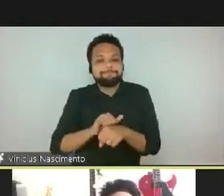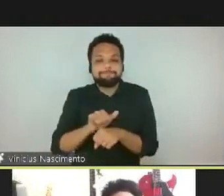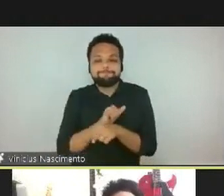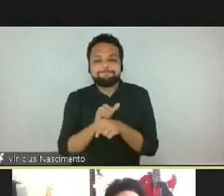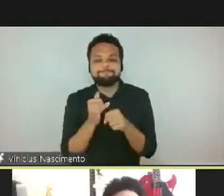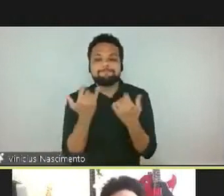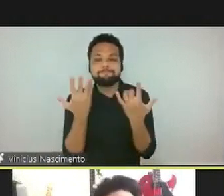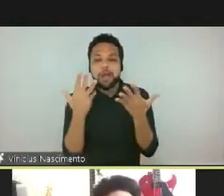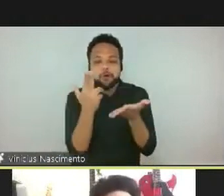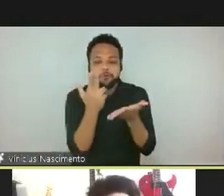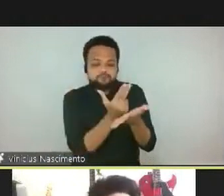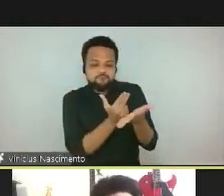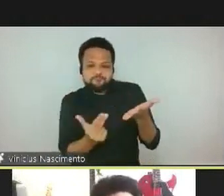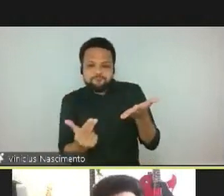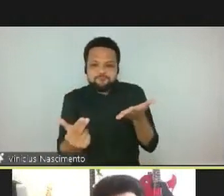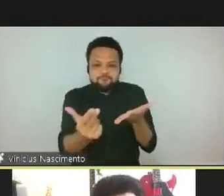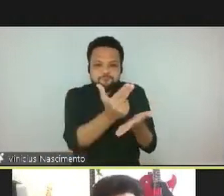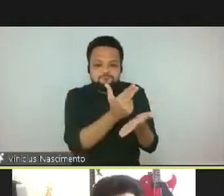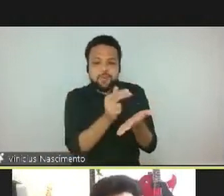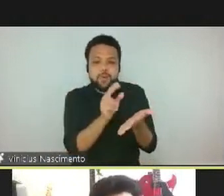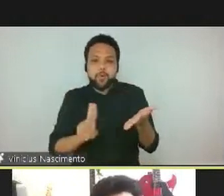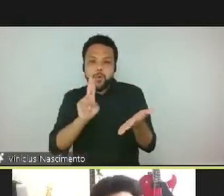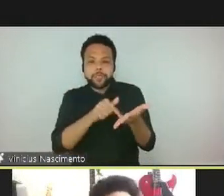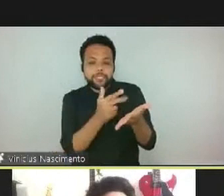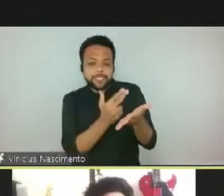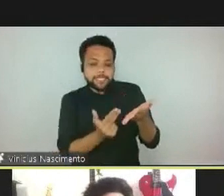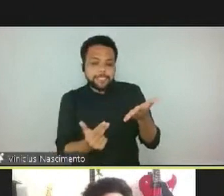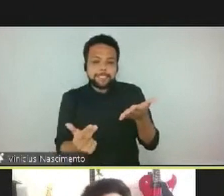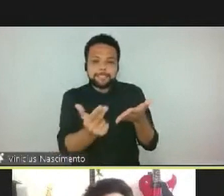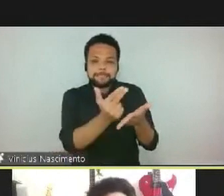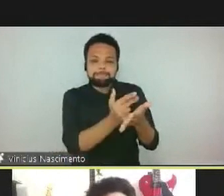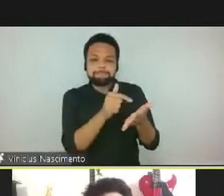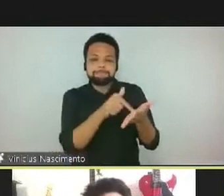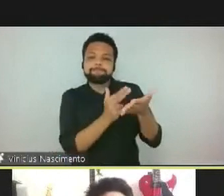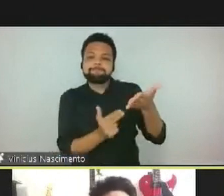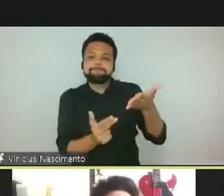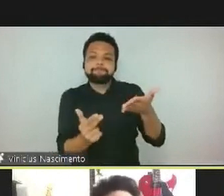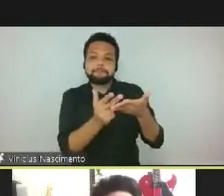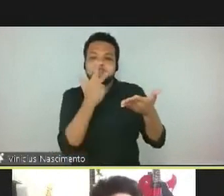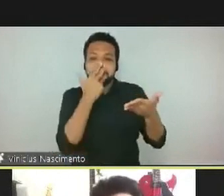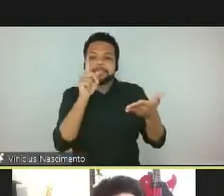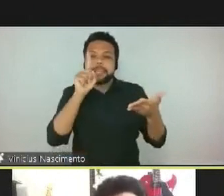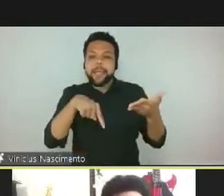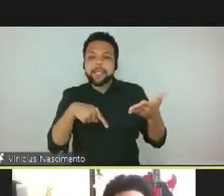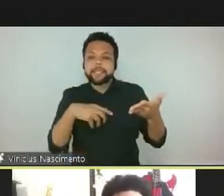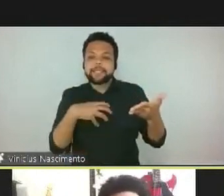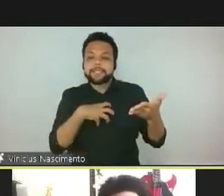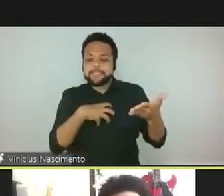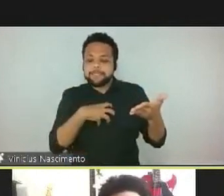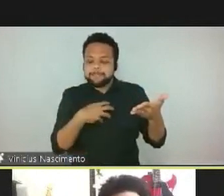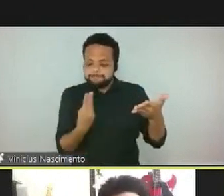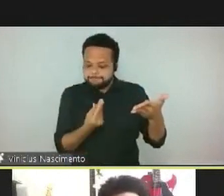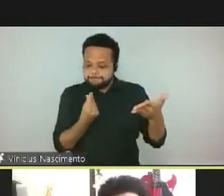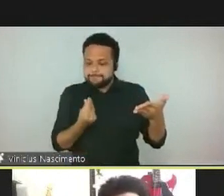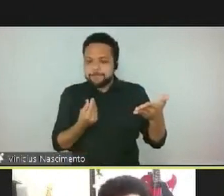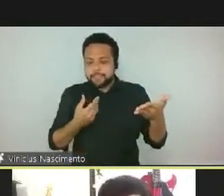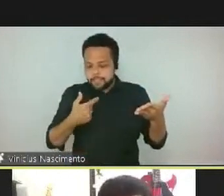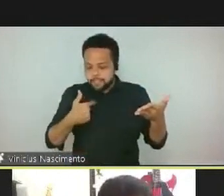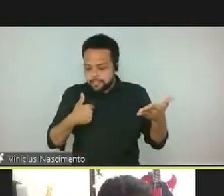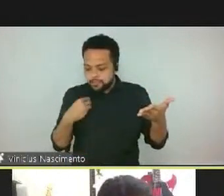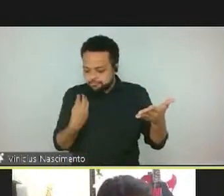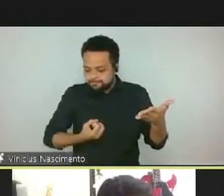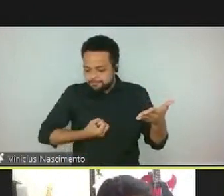grafismo, usam o desenho para trabalhar os seus símbolos, para trabalhar a sua